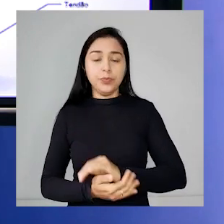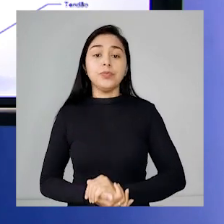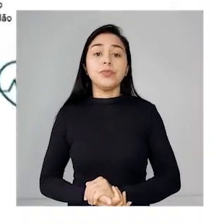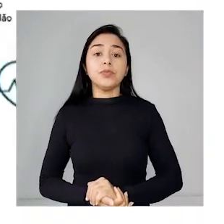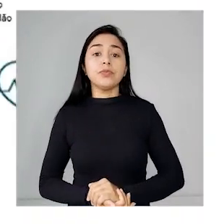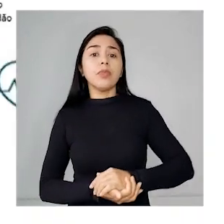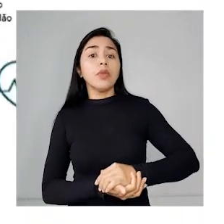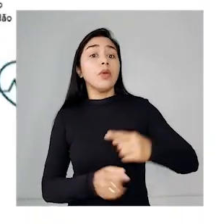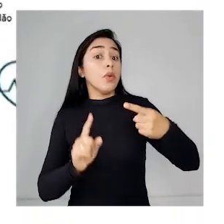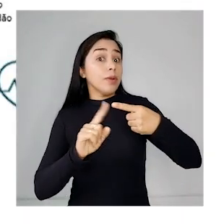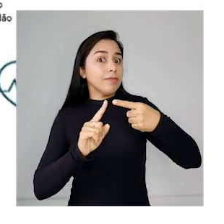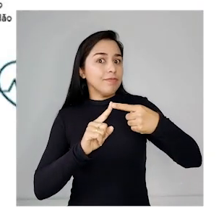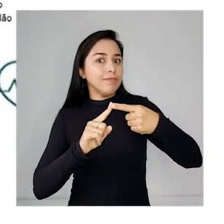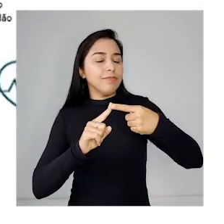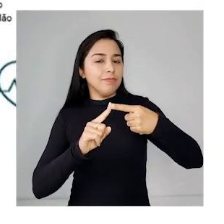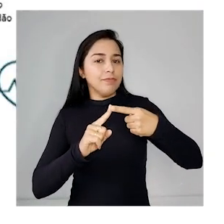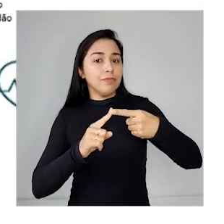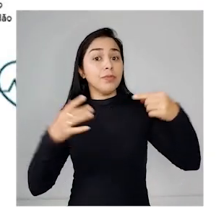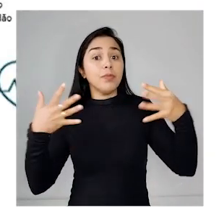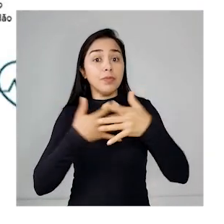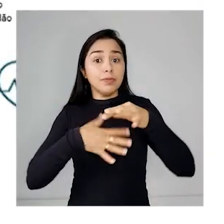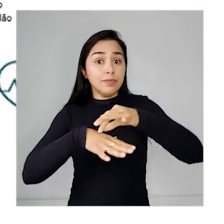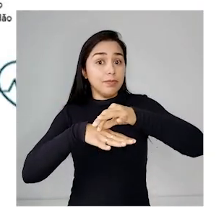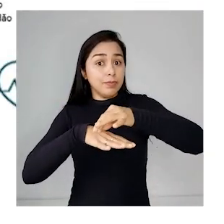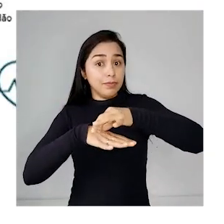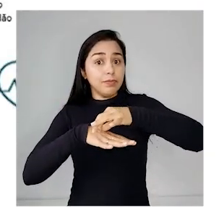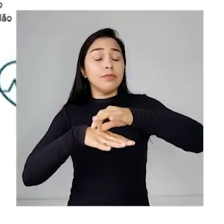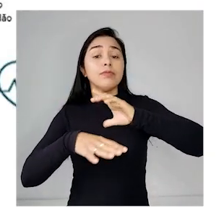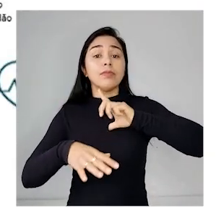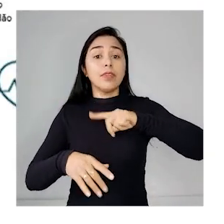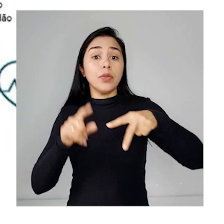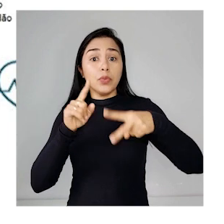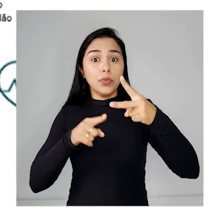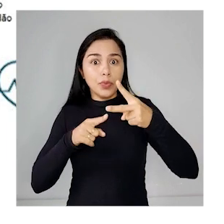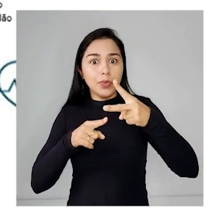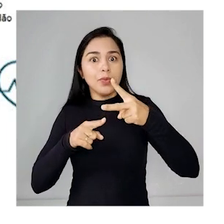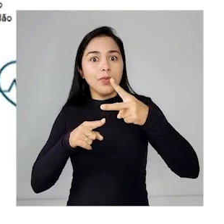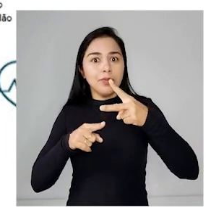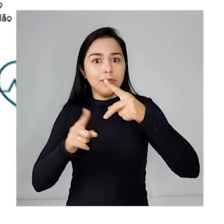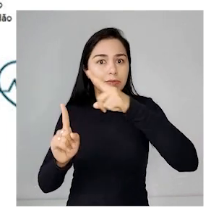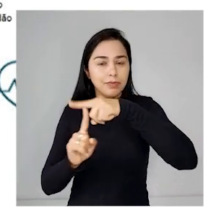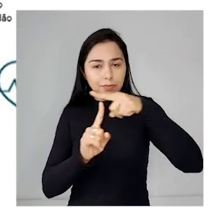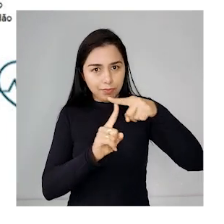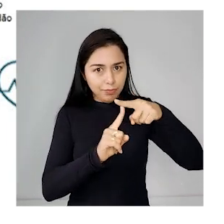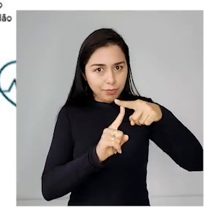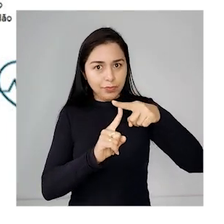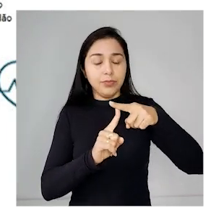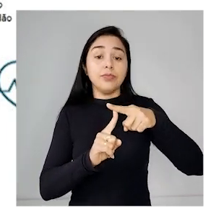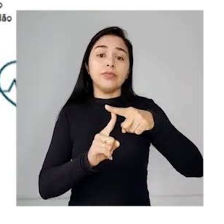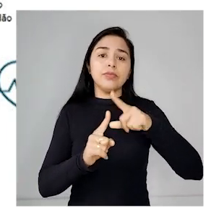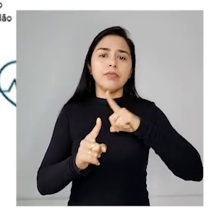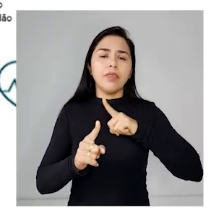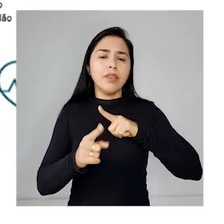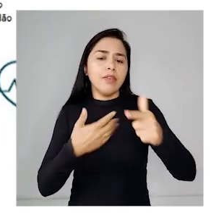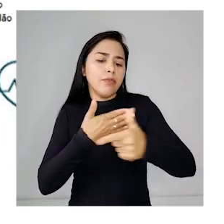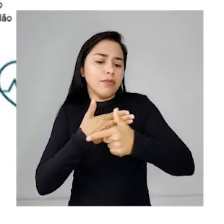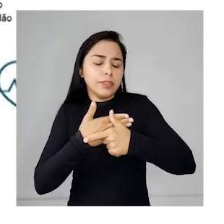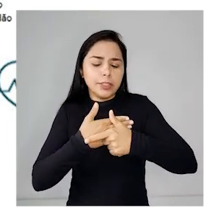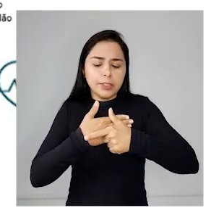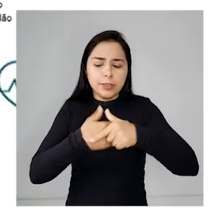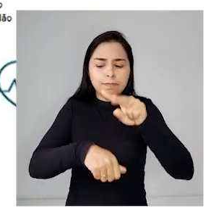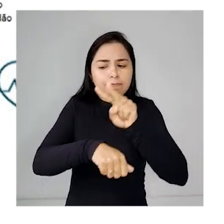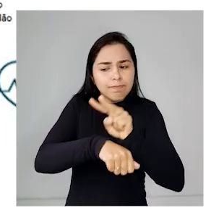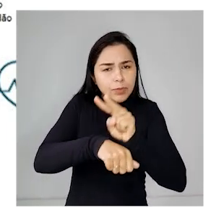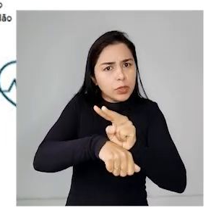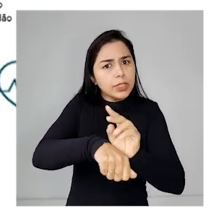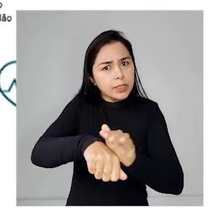em 2 tipos e as suas funções principais são revestimento e produção